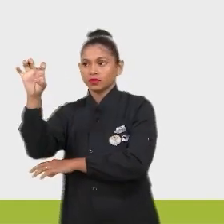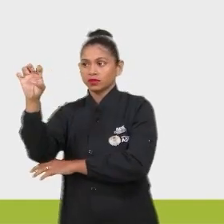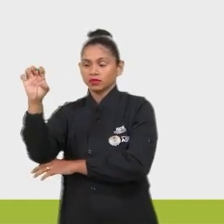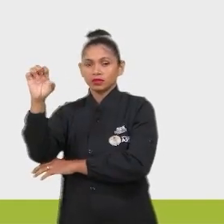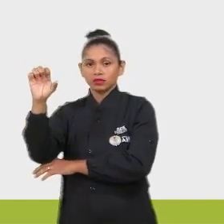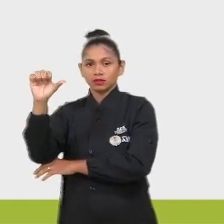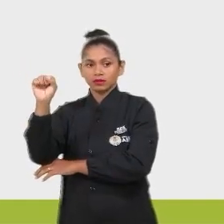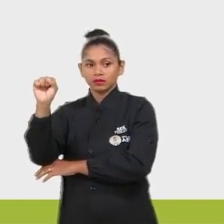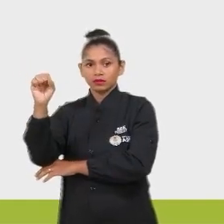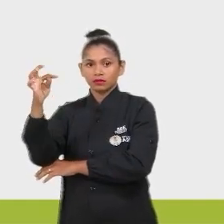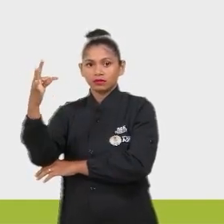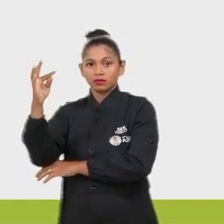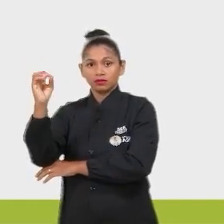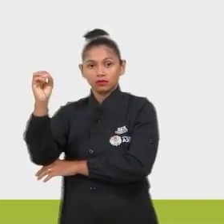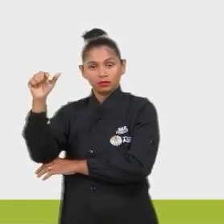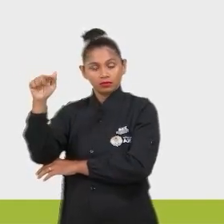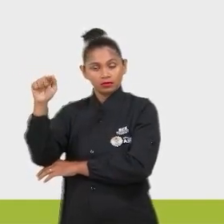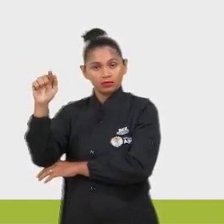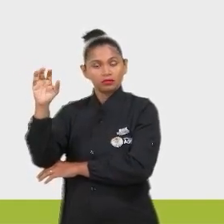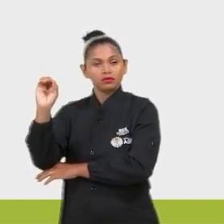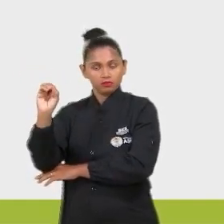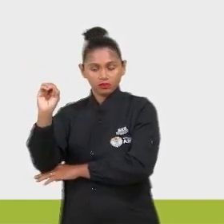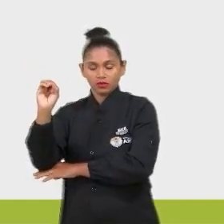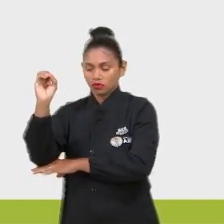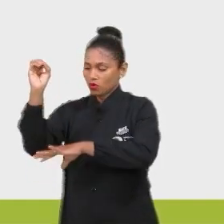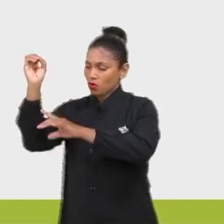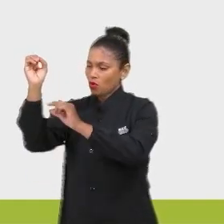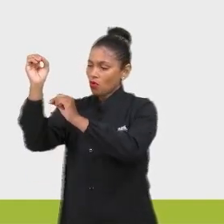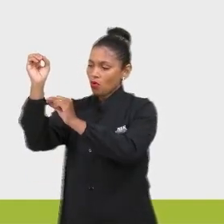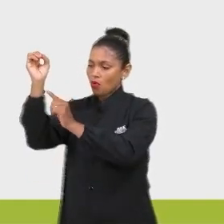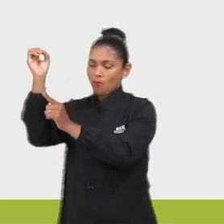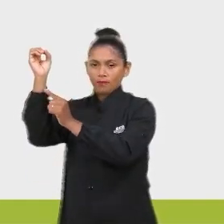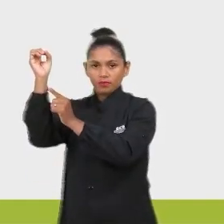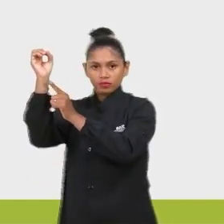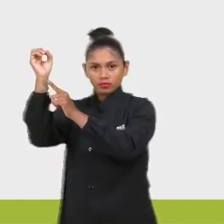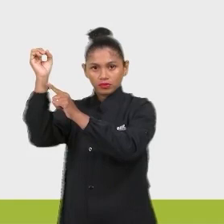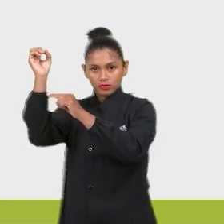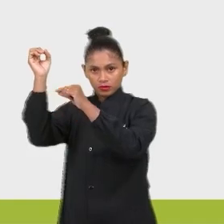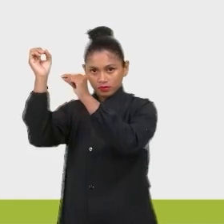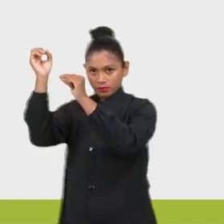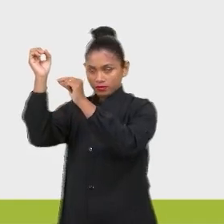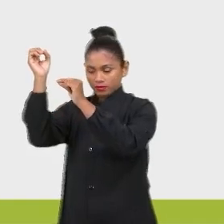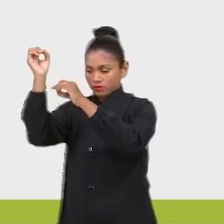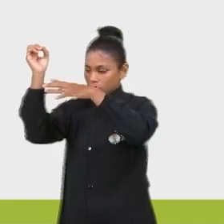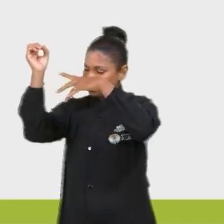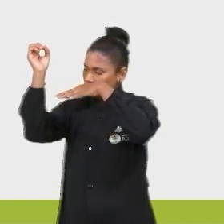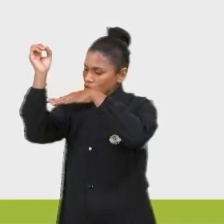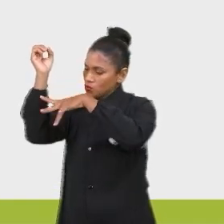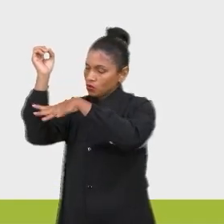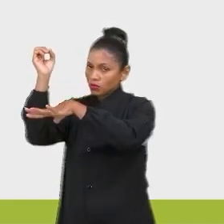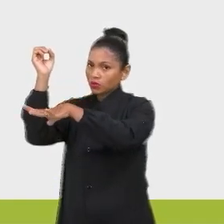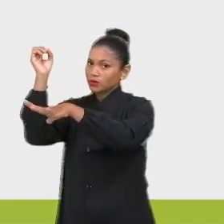aberturas presentes nas folhas. Vai haver a liberação de